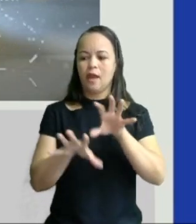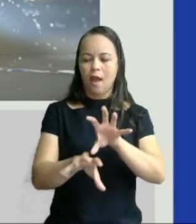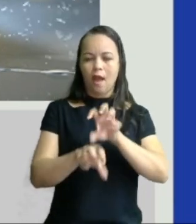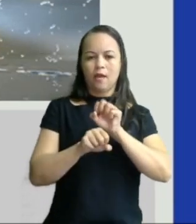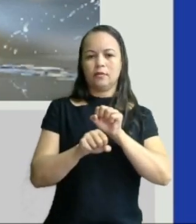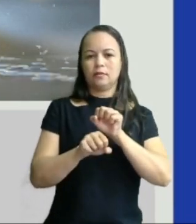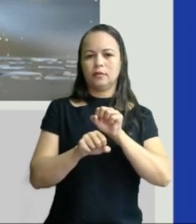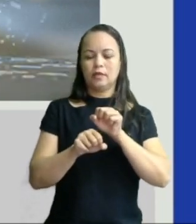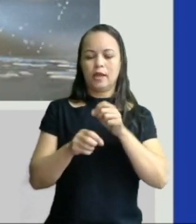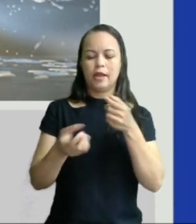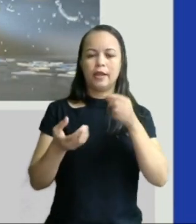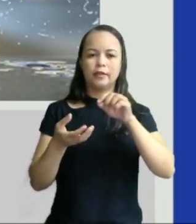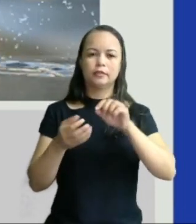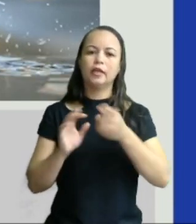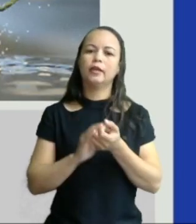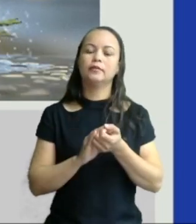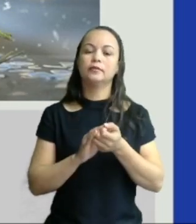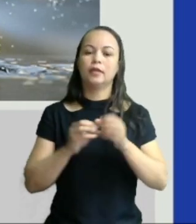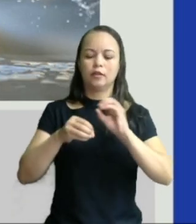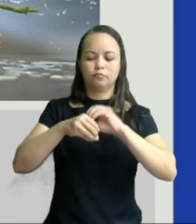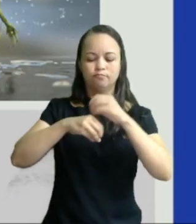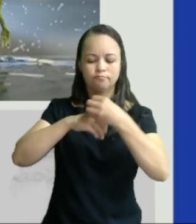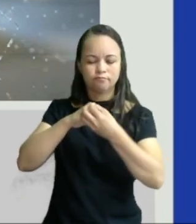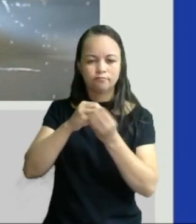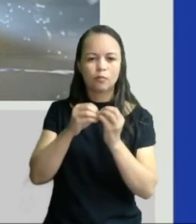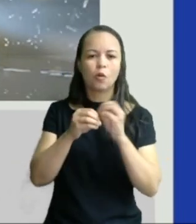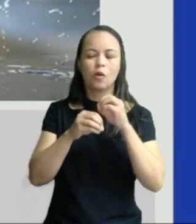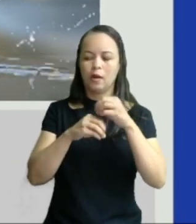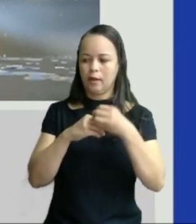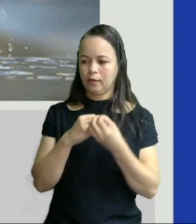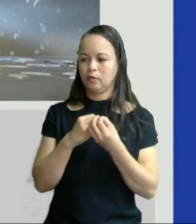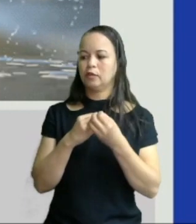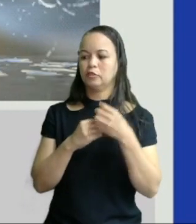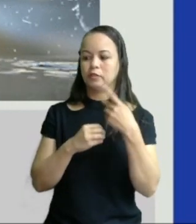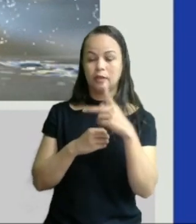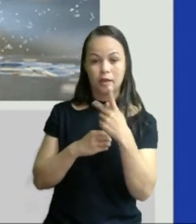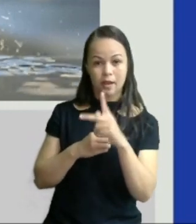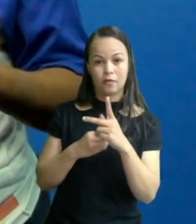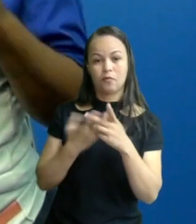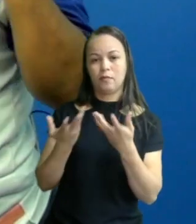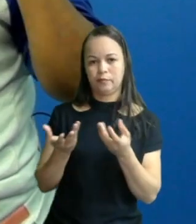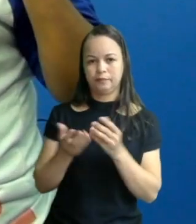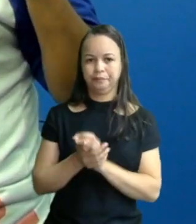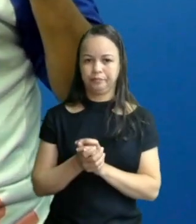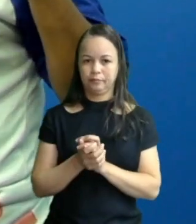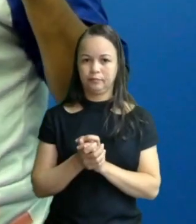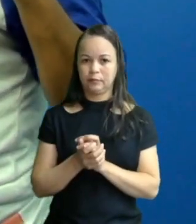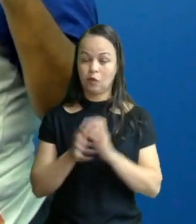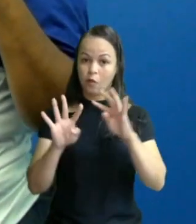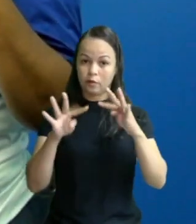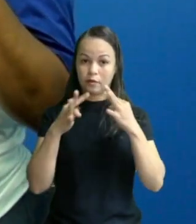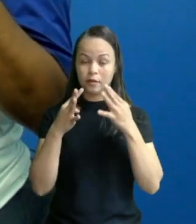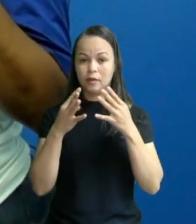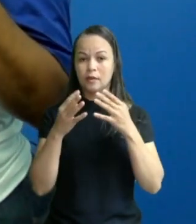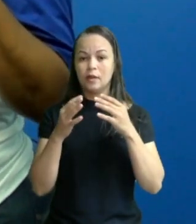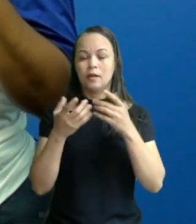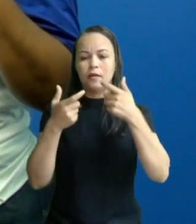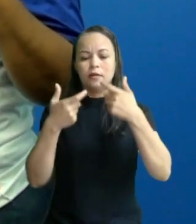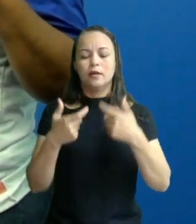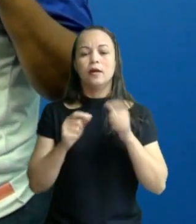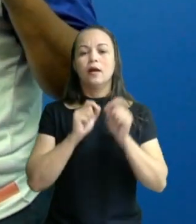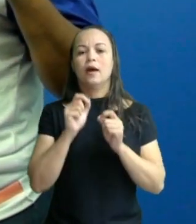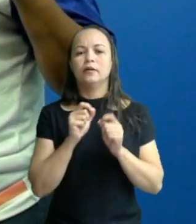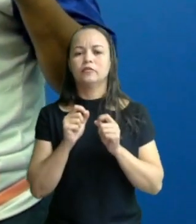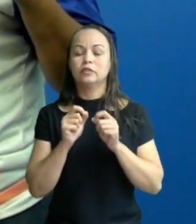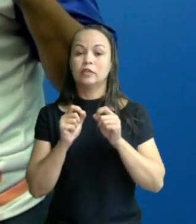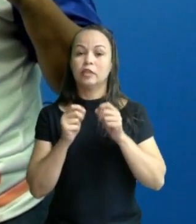atrações entre as moléculas que a compõem. Vejam só, né? Aqui para mim. Vocês podem